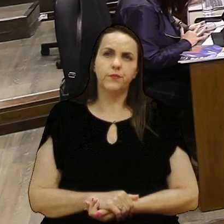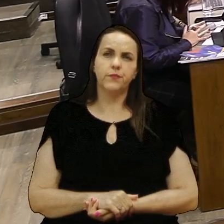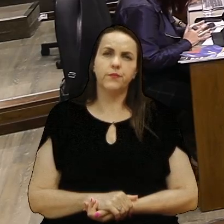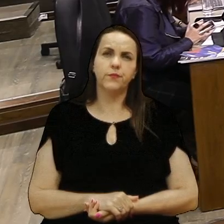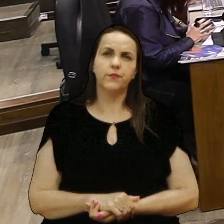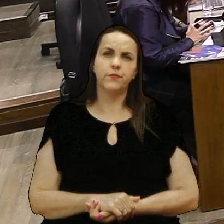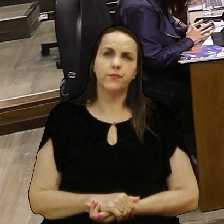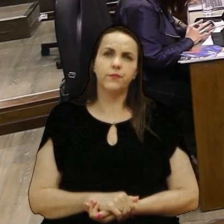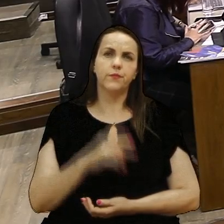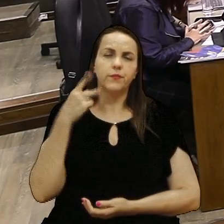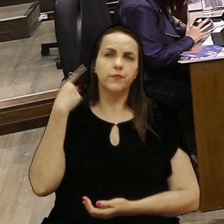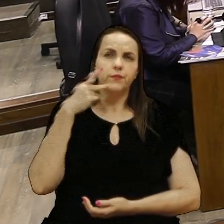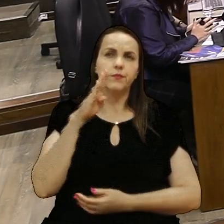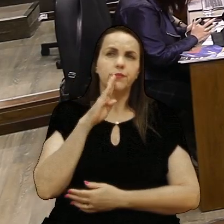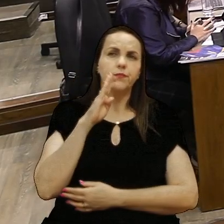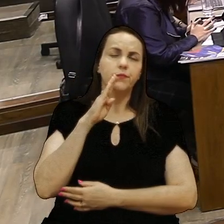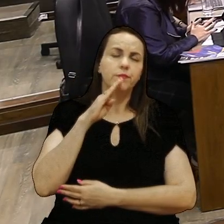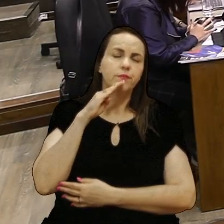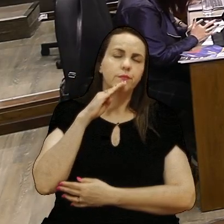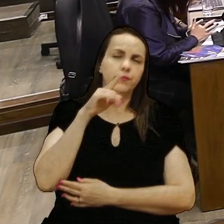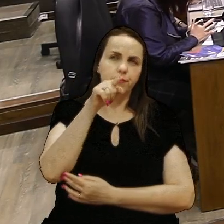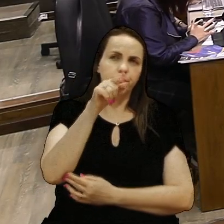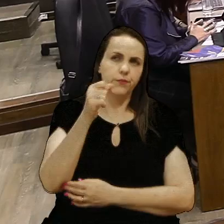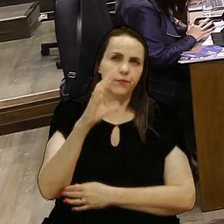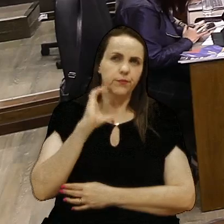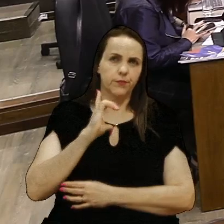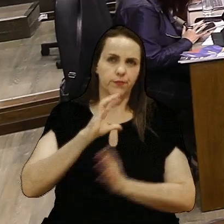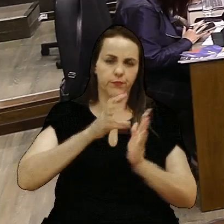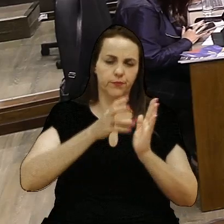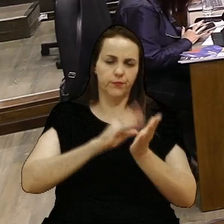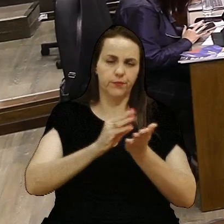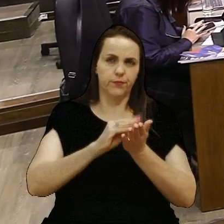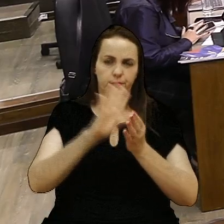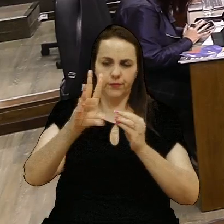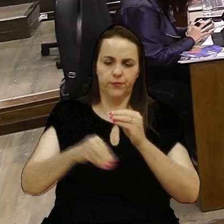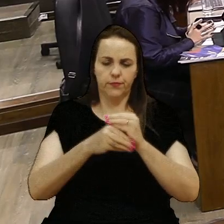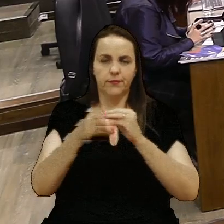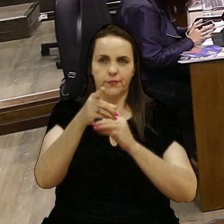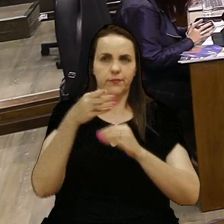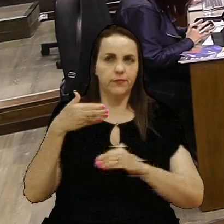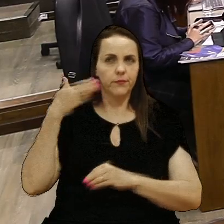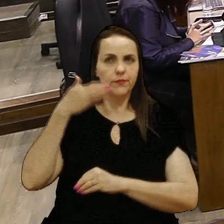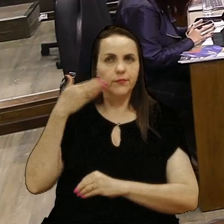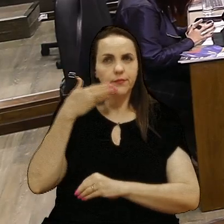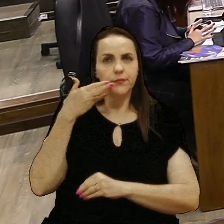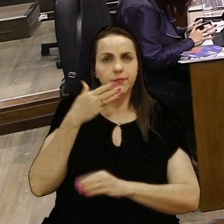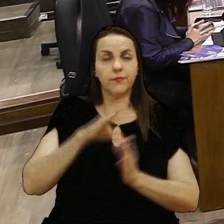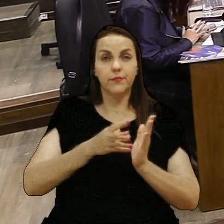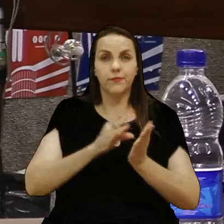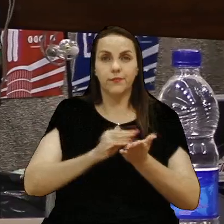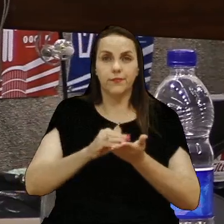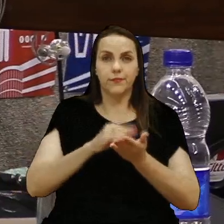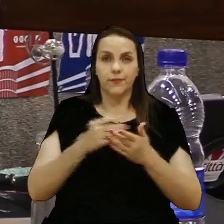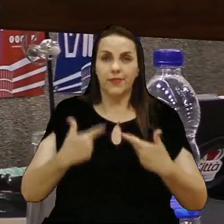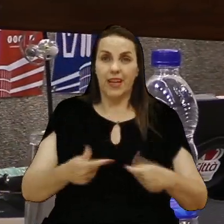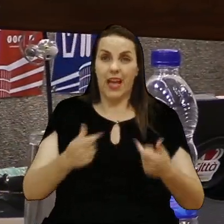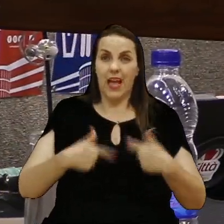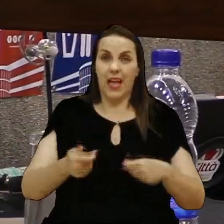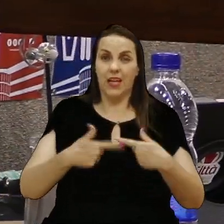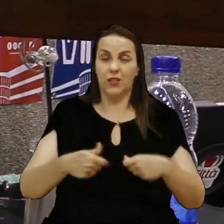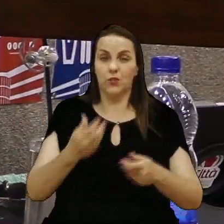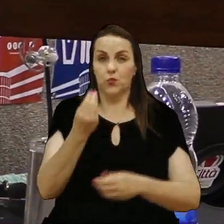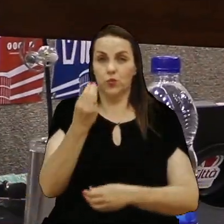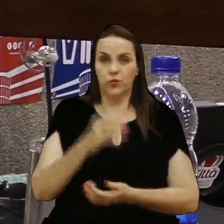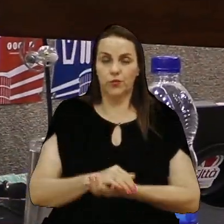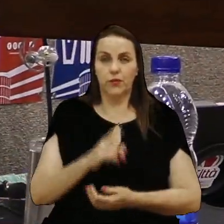Vereador Bortola, só um dado a acrescentar ao seu discurso, um dado que talvez o senhor tenha se passado, porque são tantos gastos, né? Teve